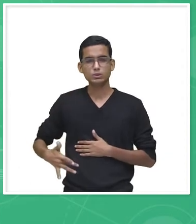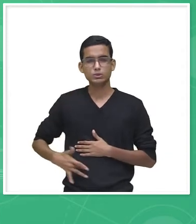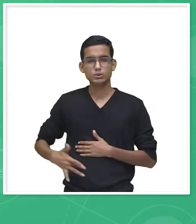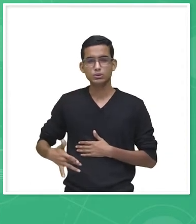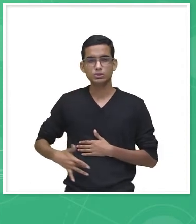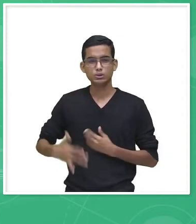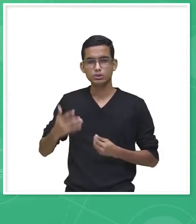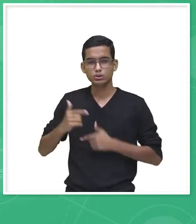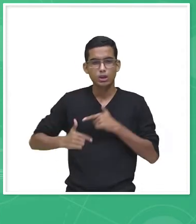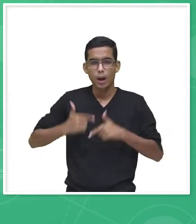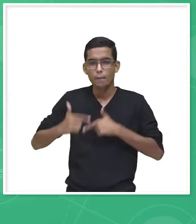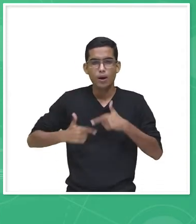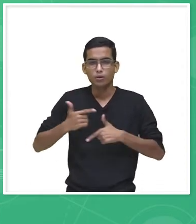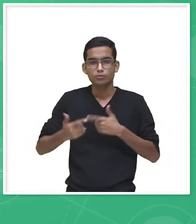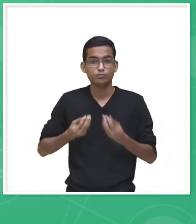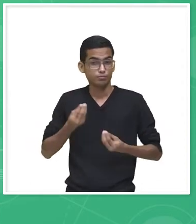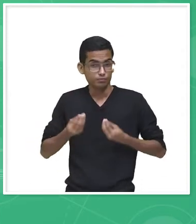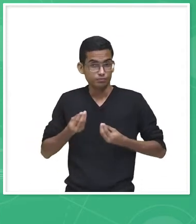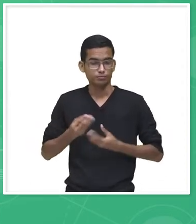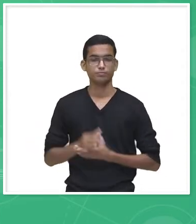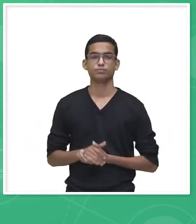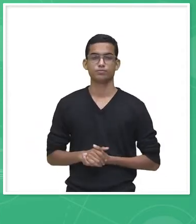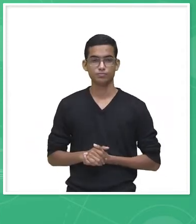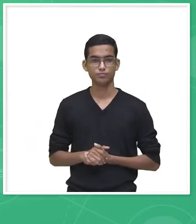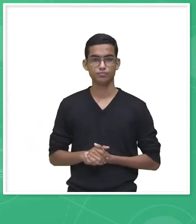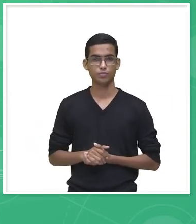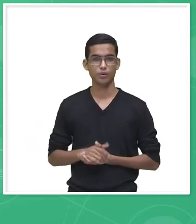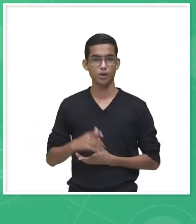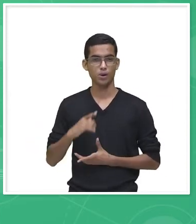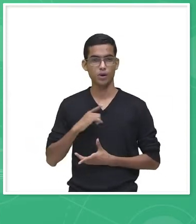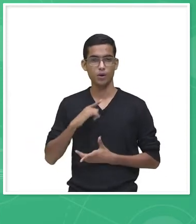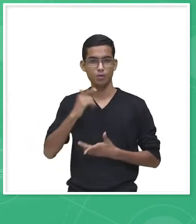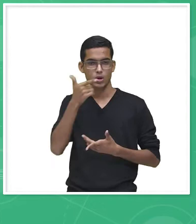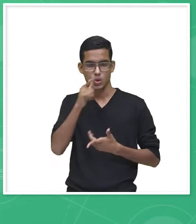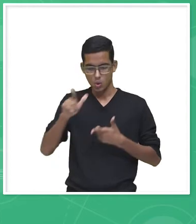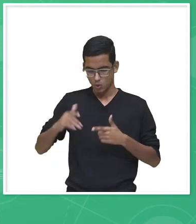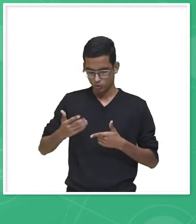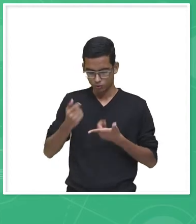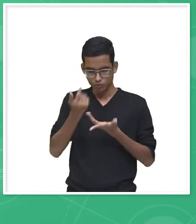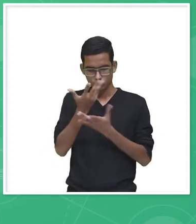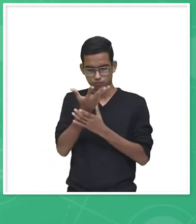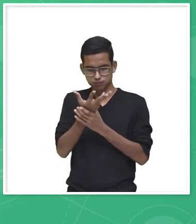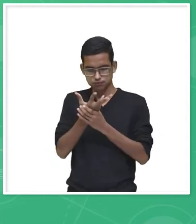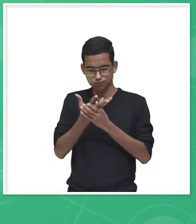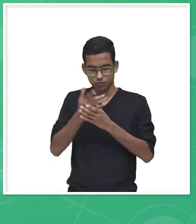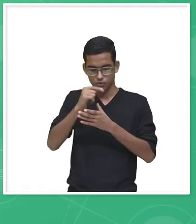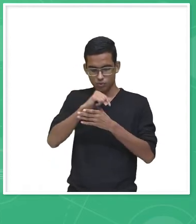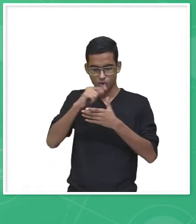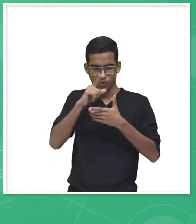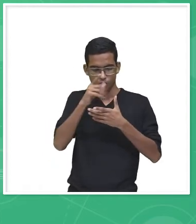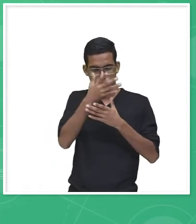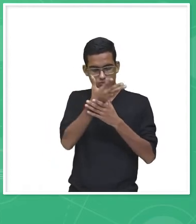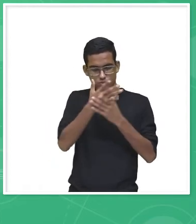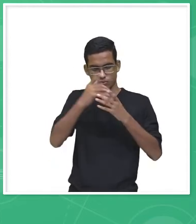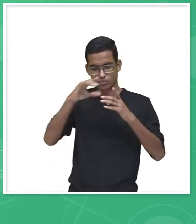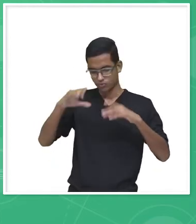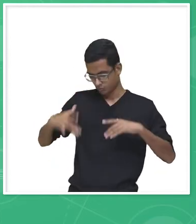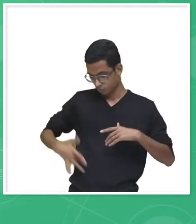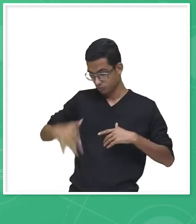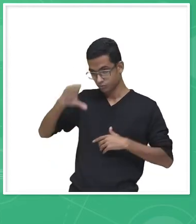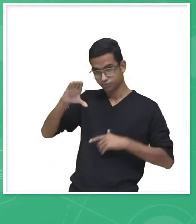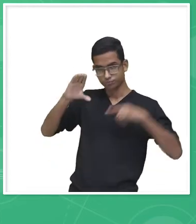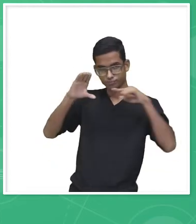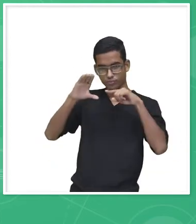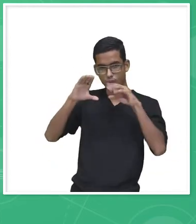arteríola eferente que vai conduzir o sangue para os restantes capilares né são chamados de pele tubulares onde